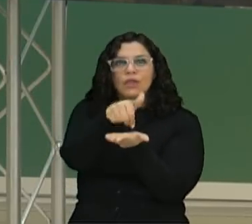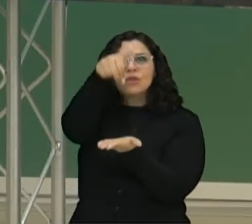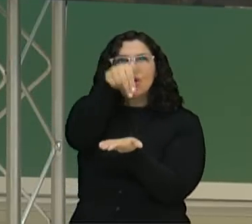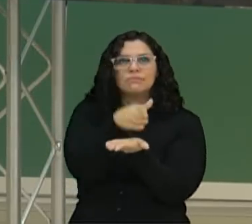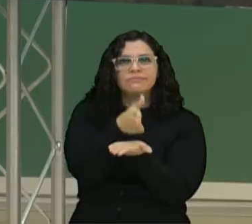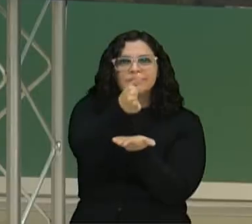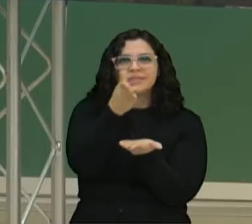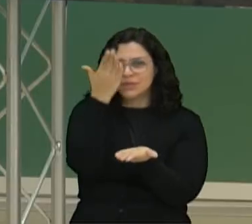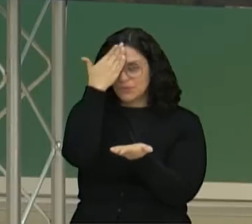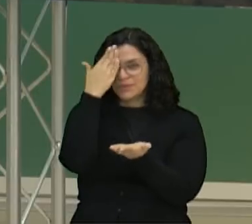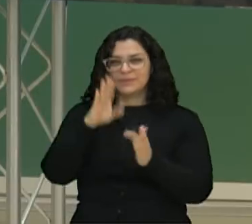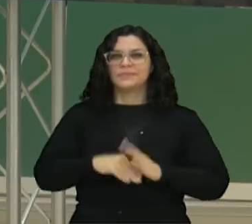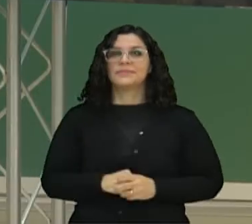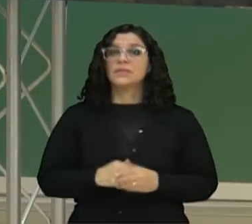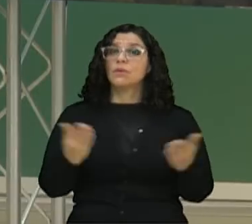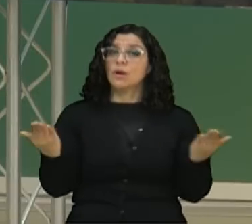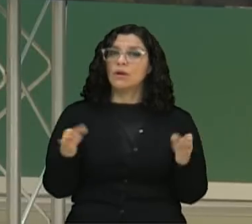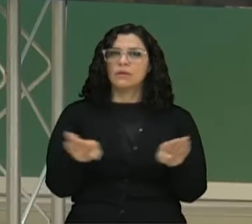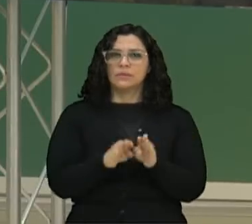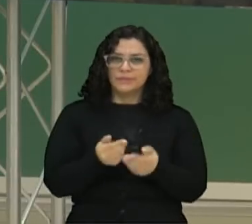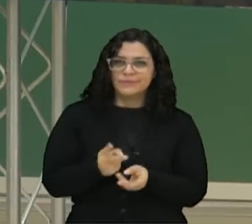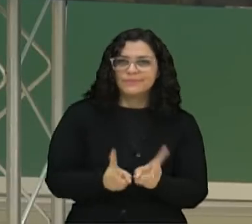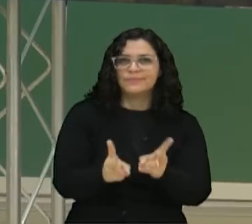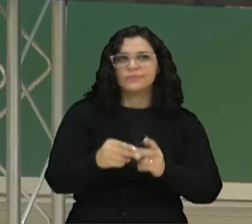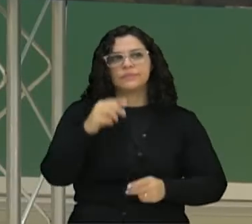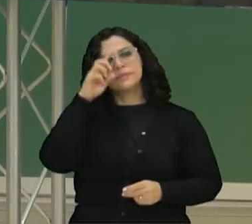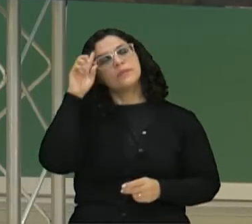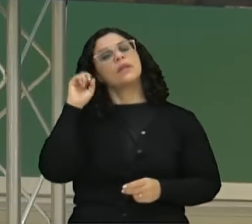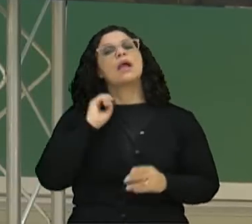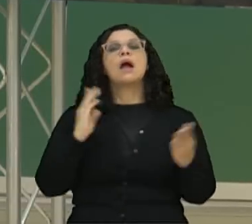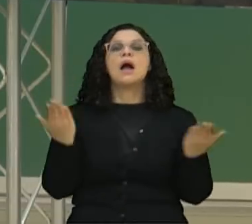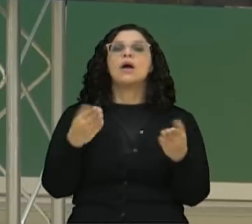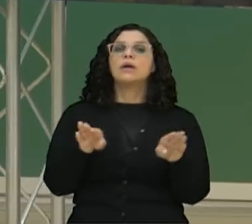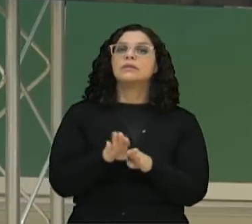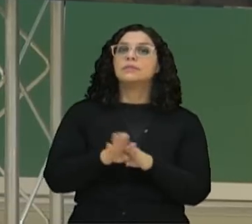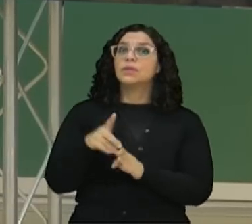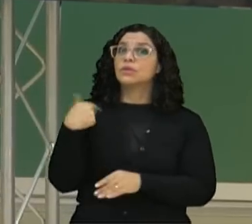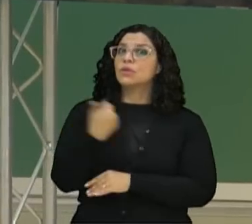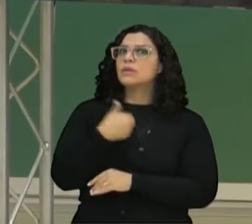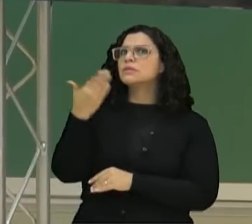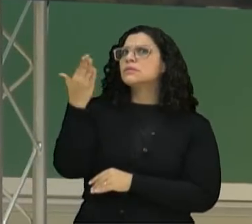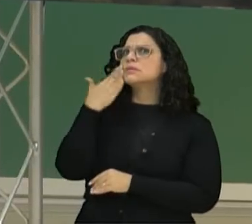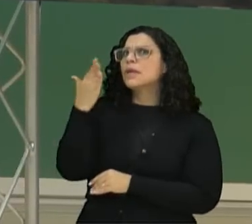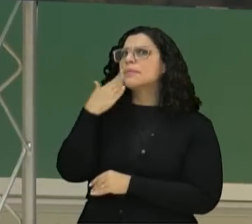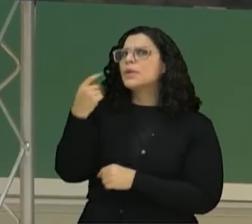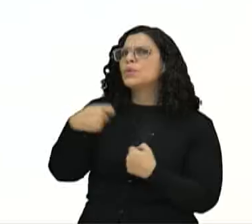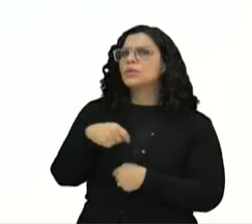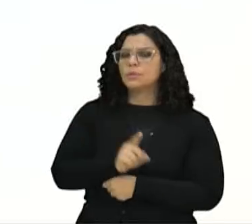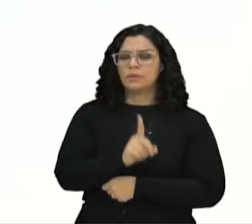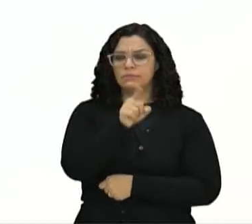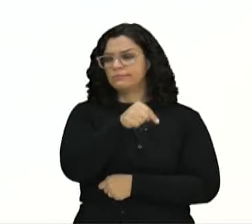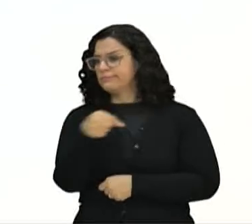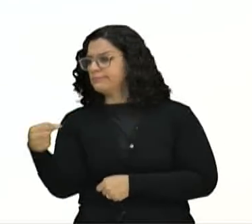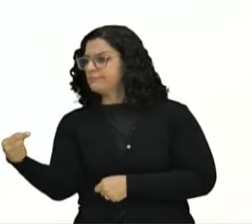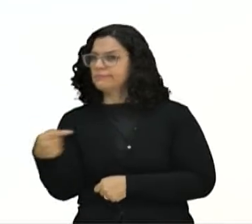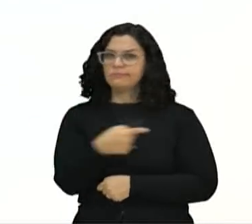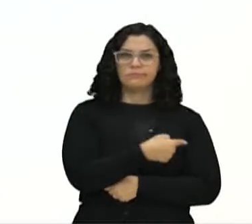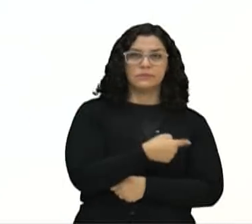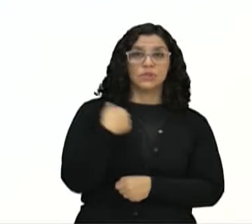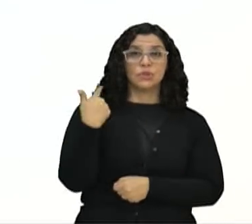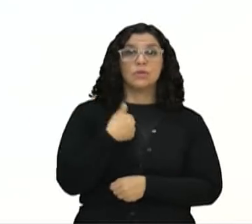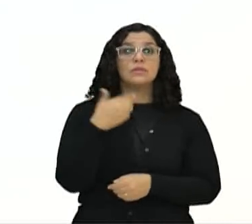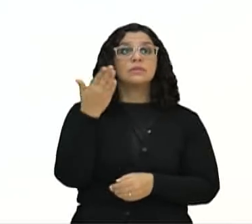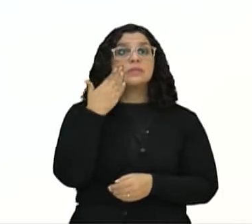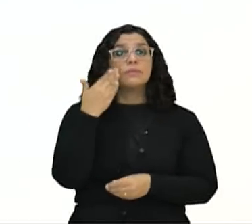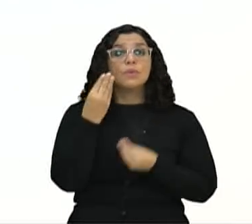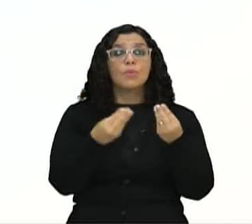estamos, certo? Então, vamos adiante. Então, o que mais nós devemos saber, né, sobre orientação? É a arte de